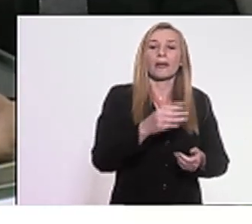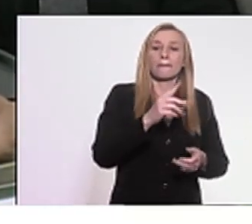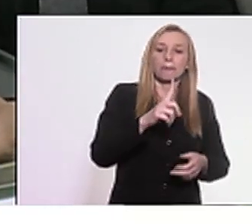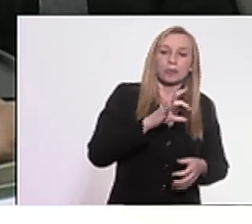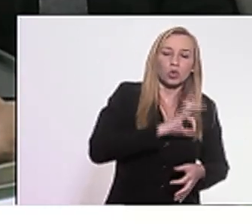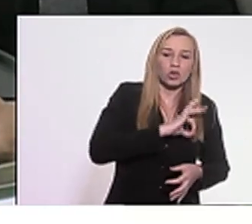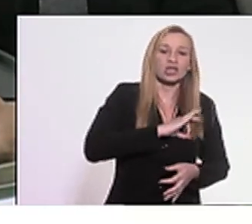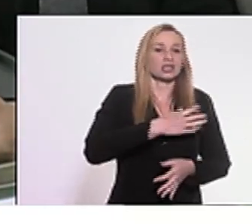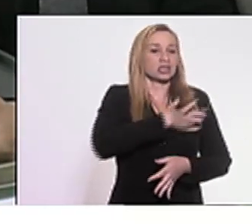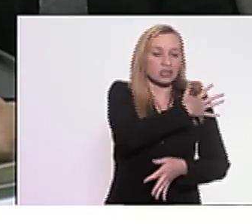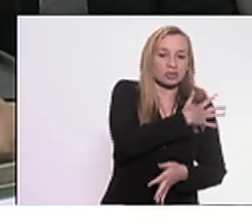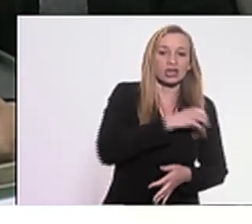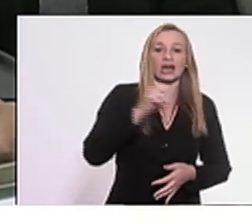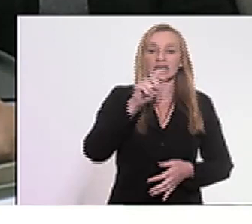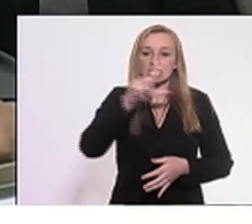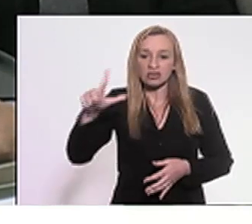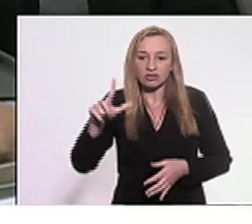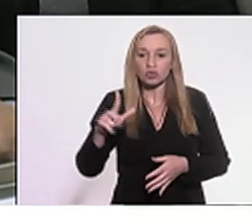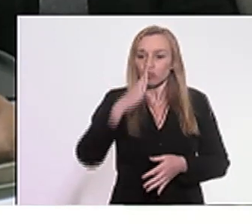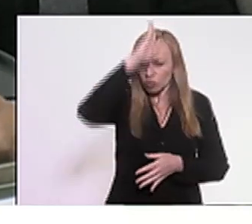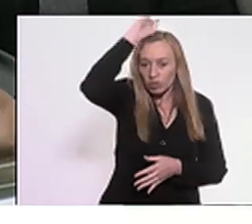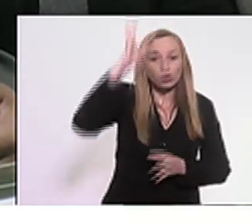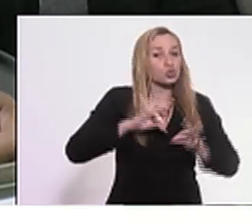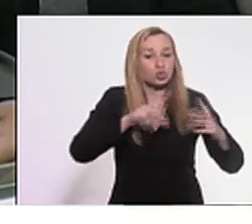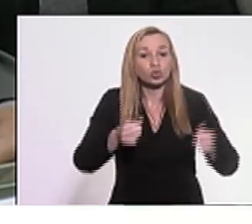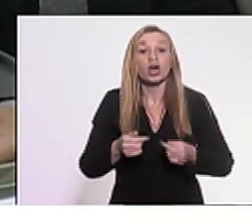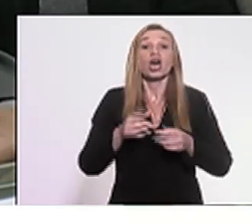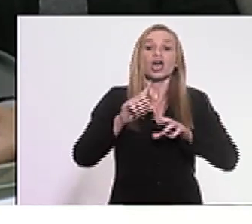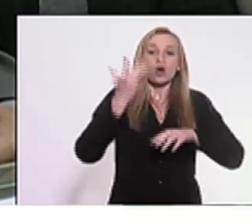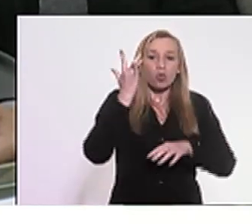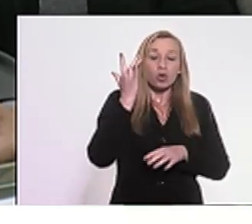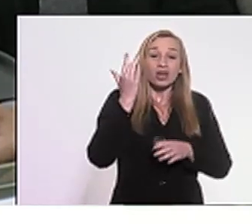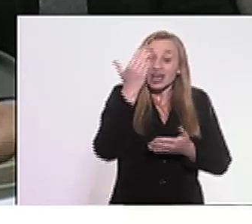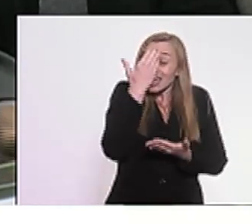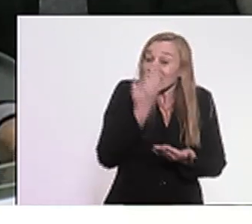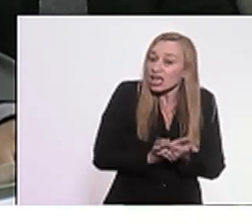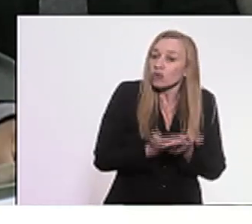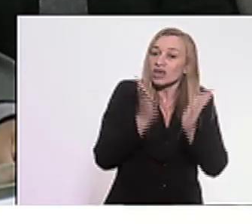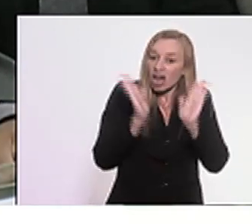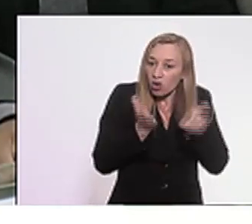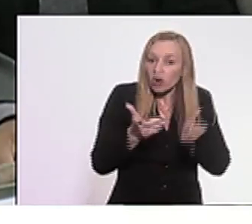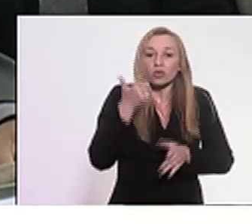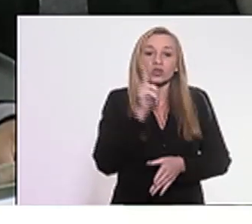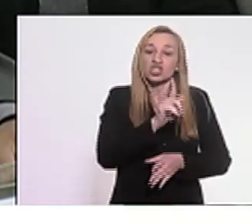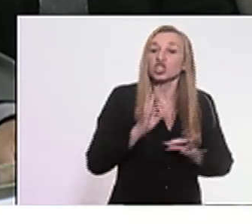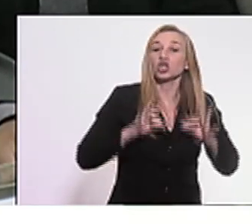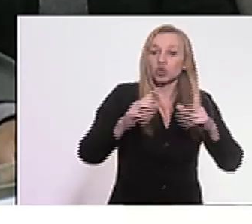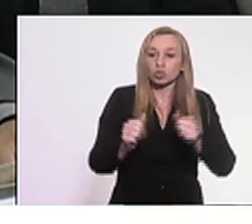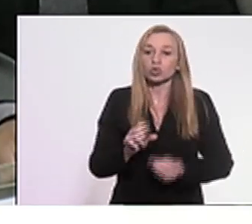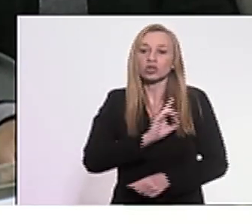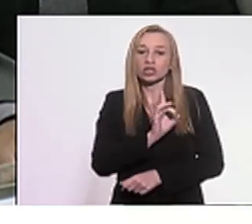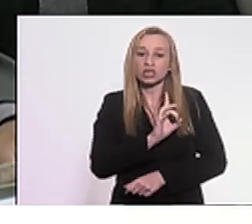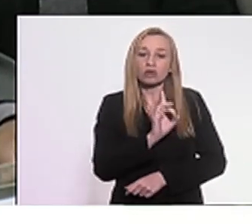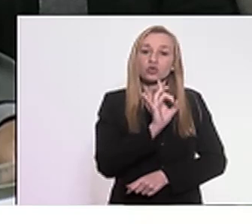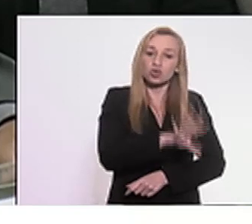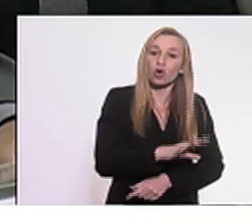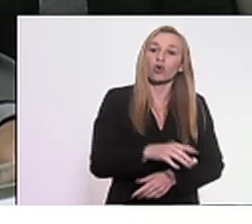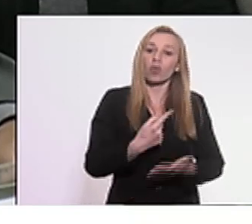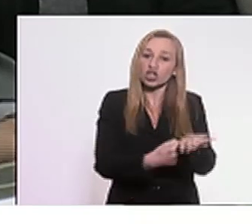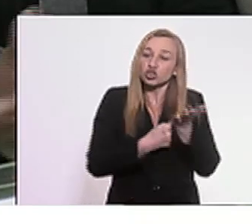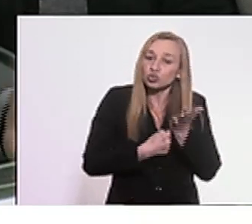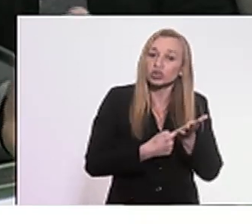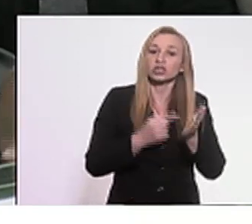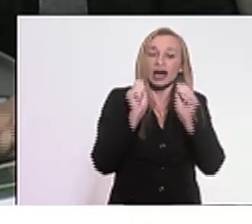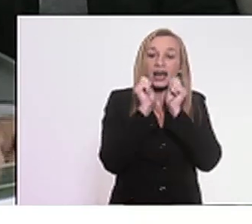muito pesada. Eu creio que agora a gente vai conseguir, não somente através da ALERJ, né, mas ao